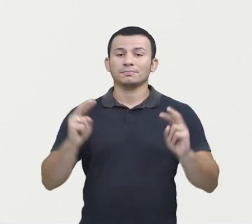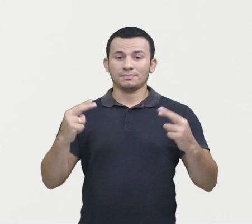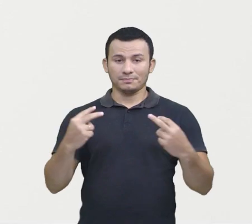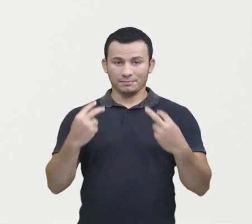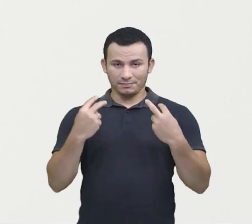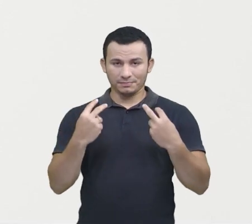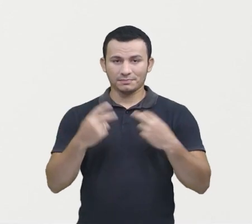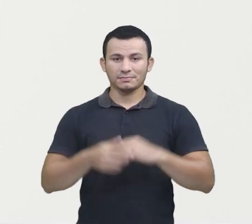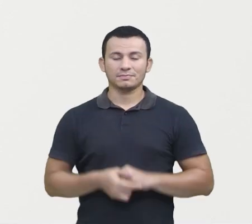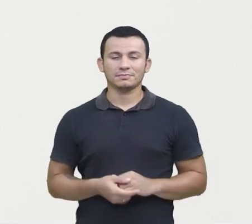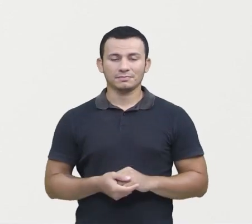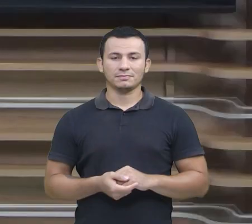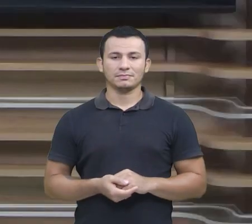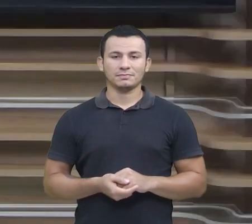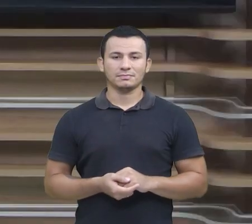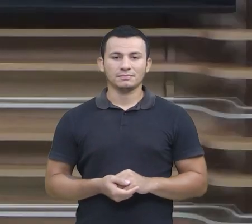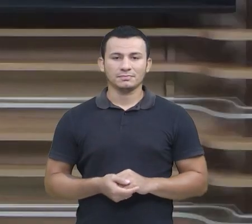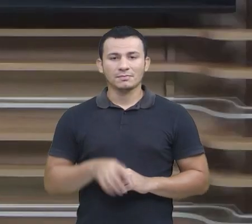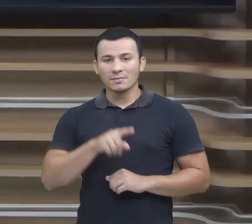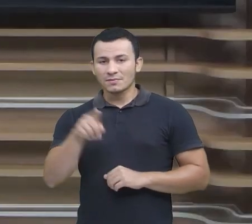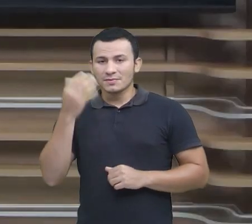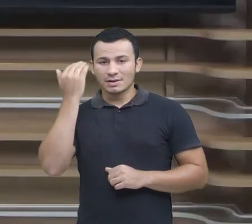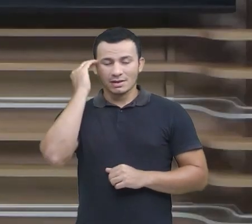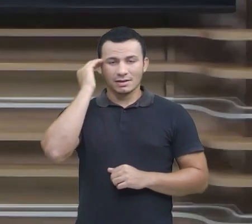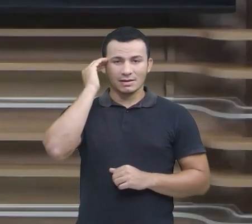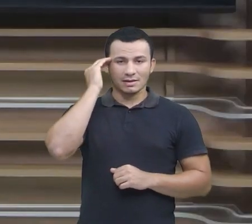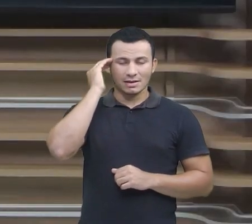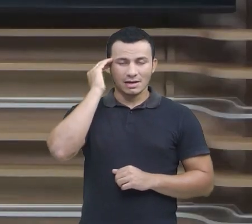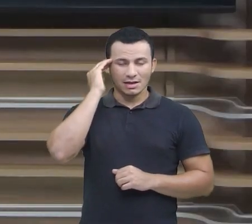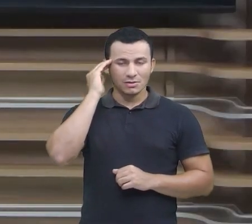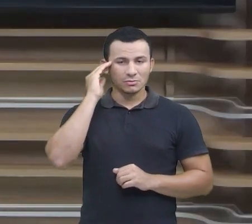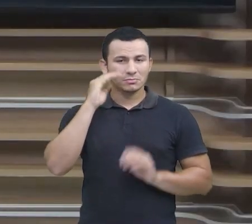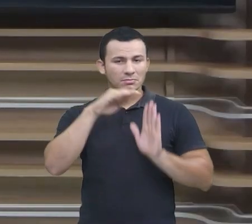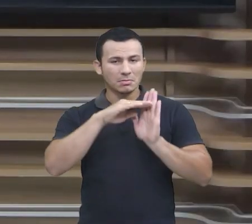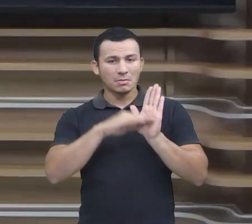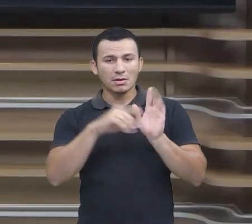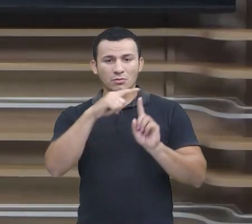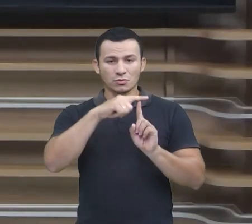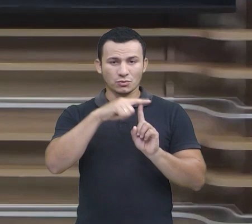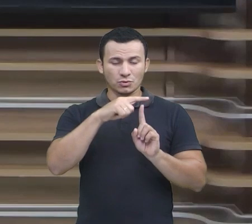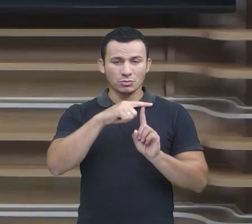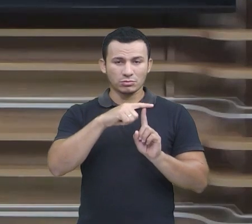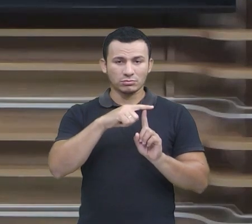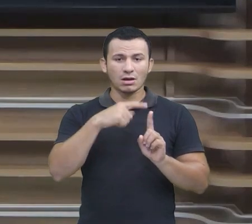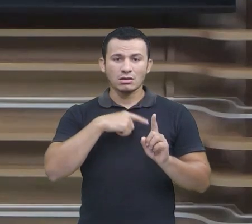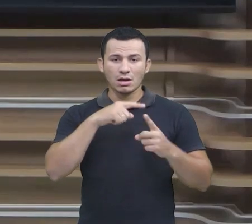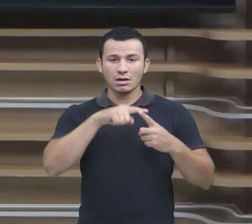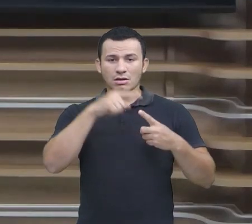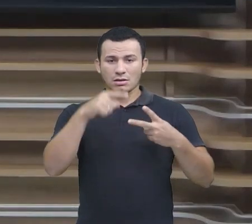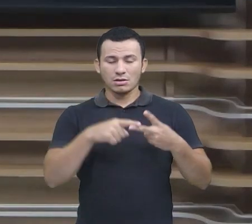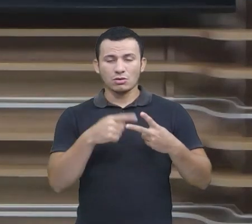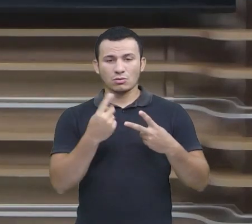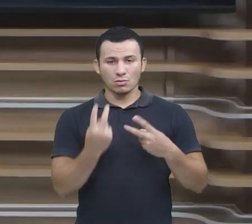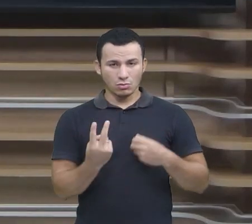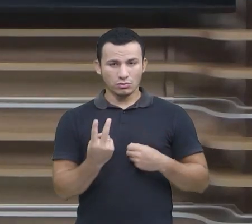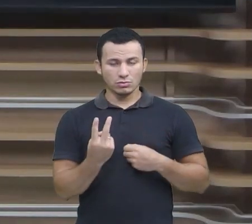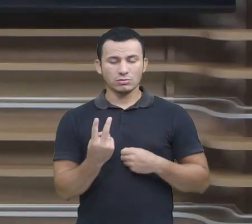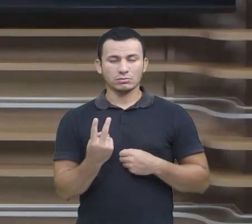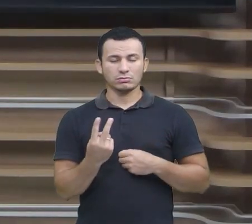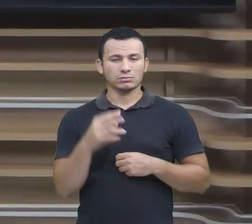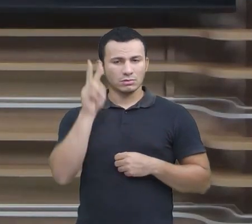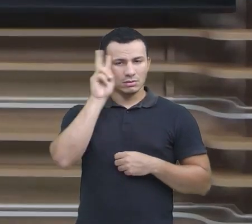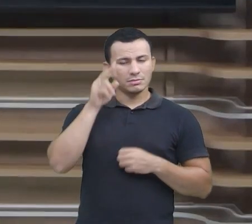crianças. Vocês estão vendo que este cartaz, ele tem dois tipos de linguagem, lembram que eu